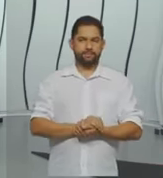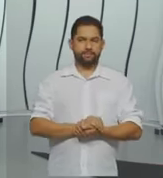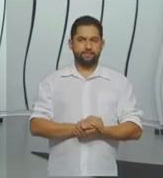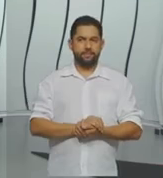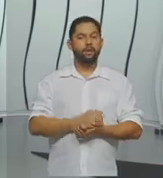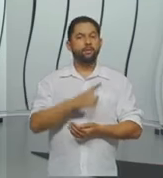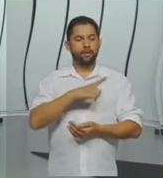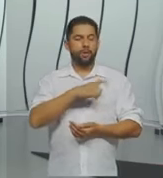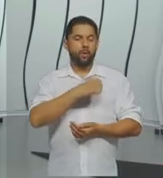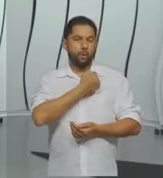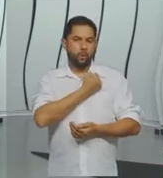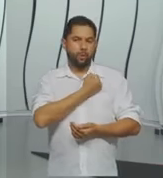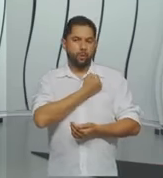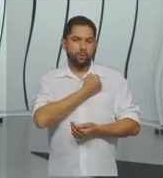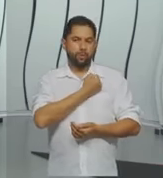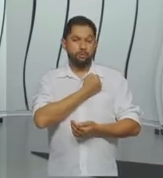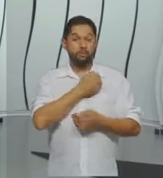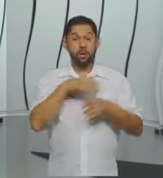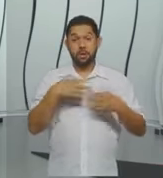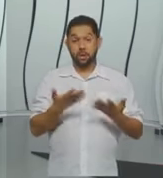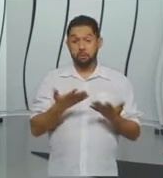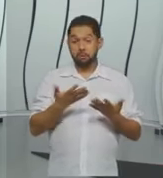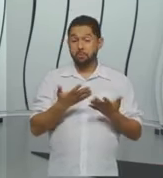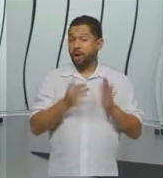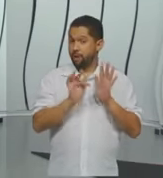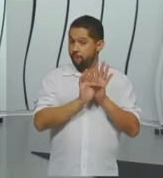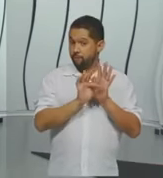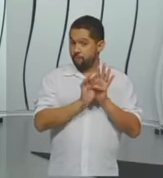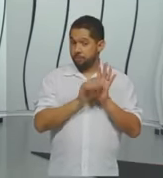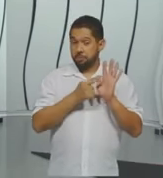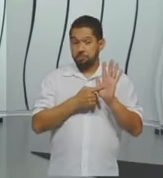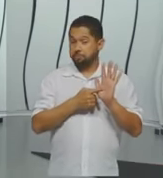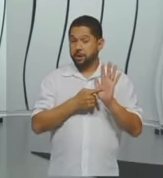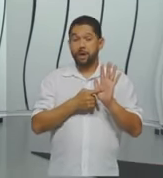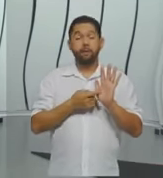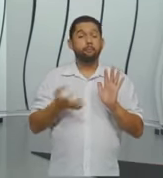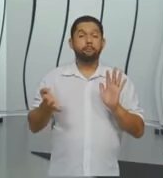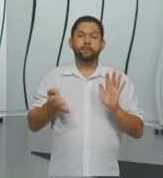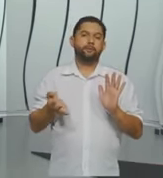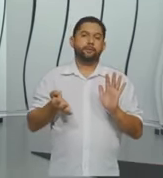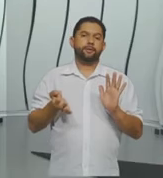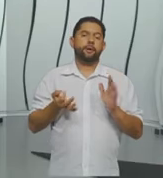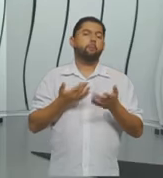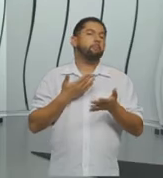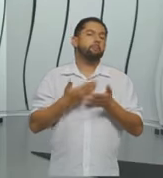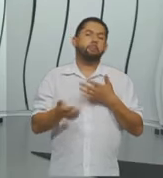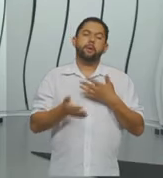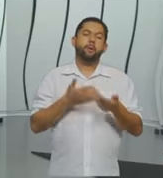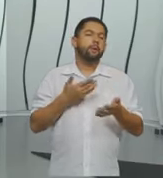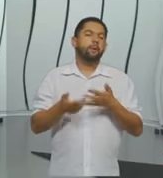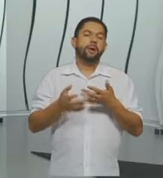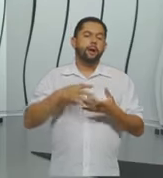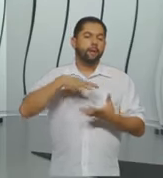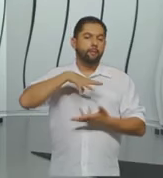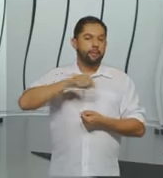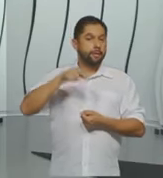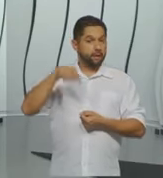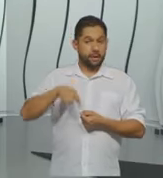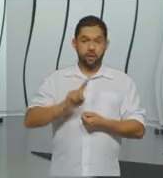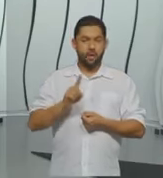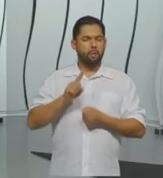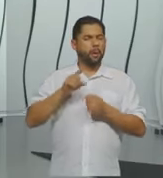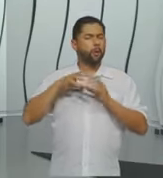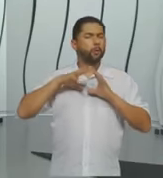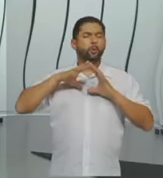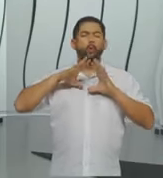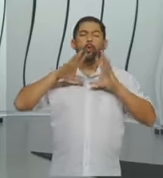constante. E isso aqui, por mais incrível que possa parecer, é válido para qualquer planeta, não apenas aqui do Sistema Solar, mas para